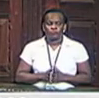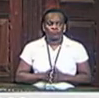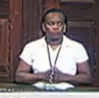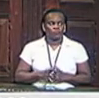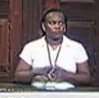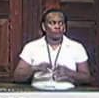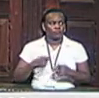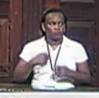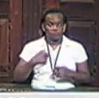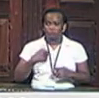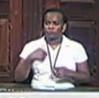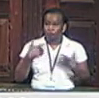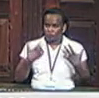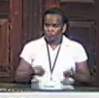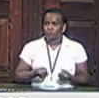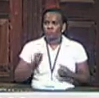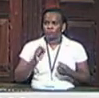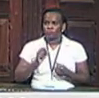Eu sou adepto